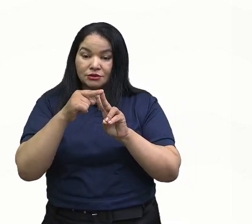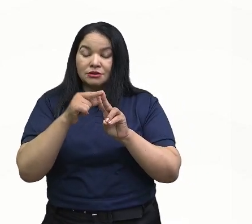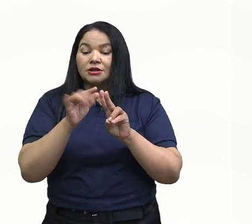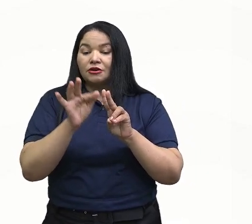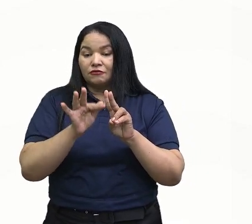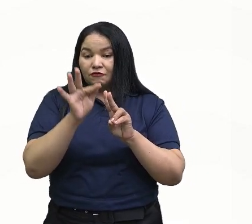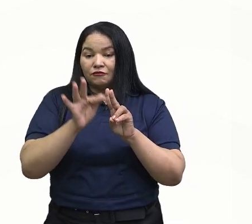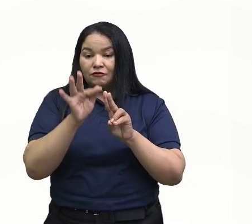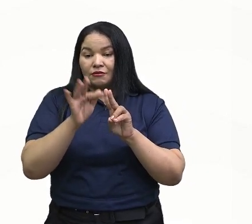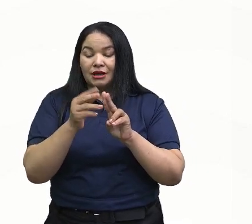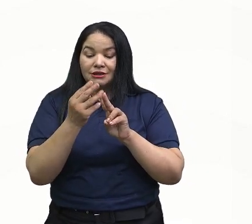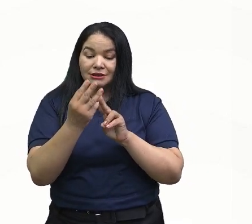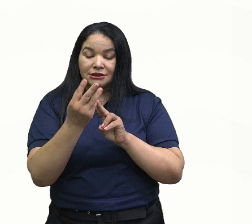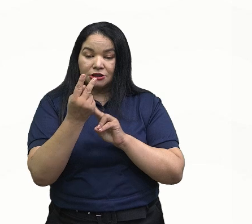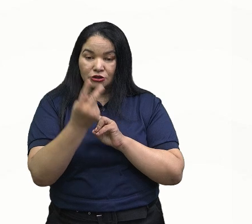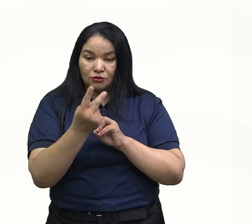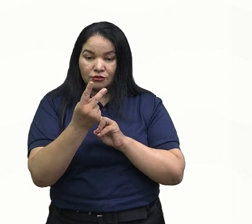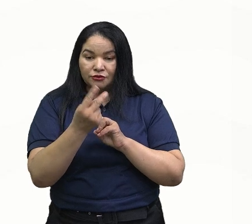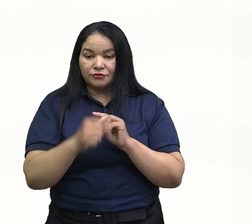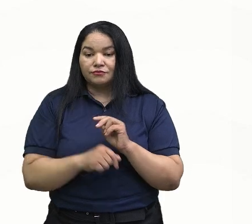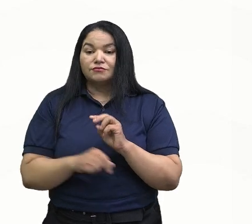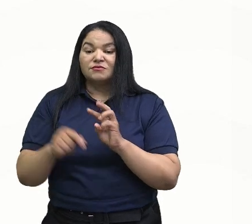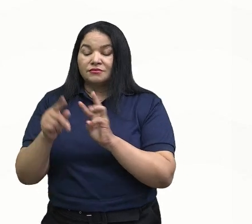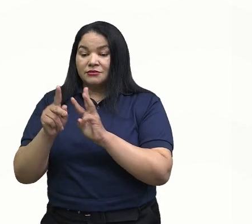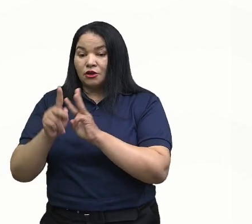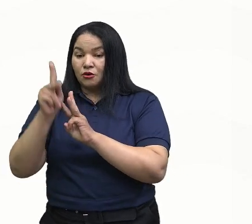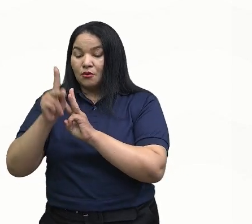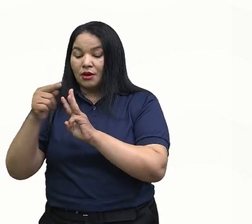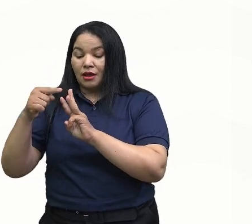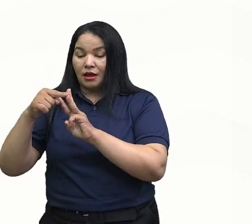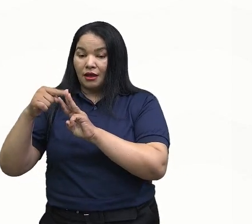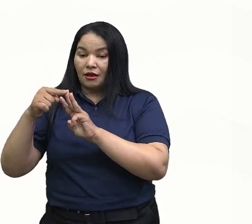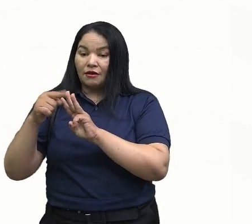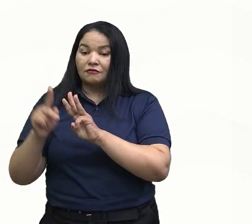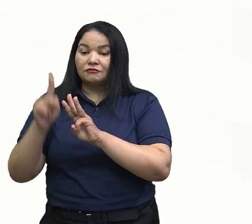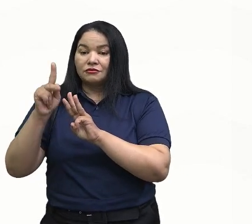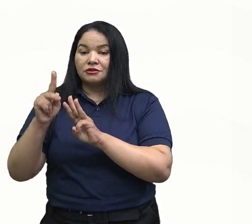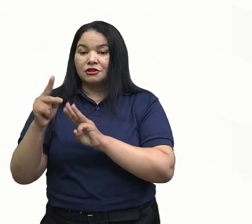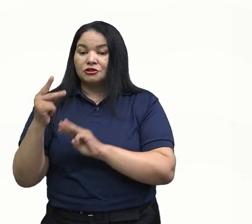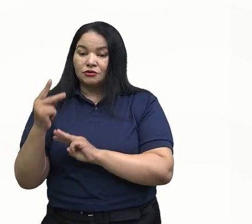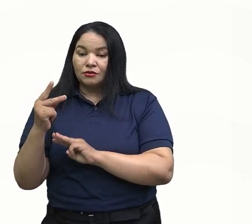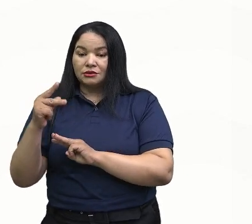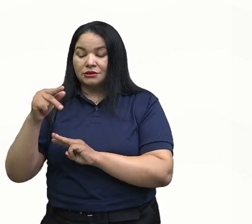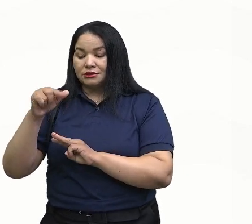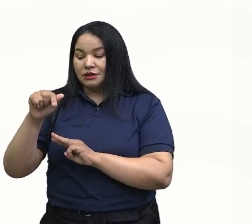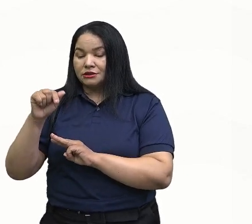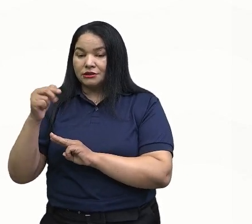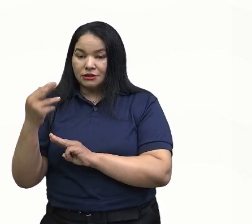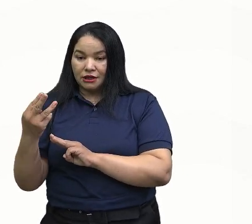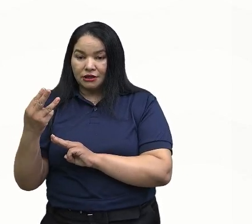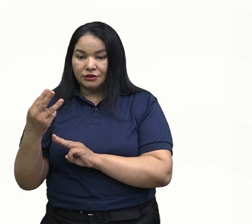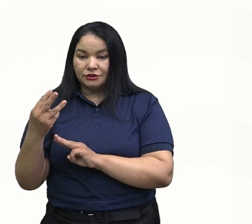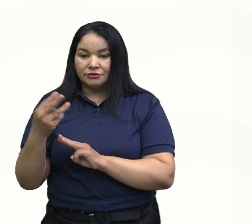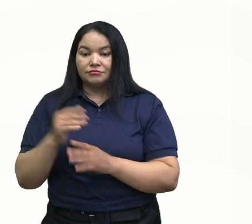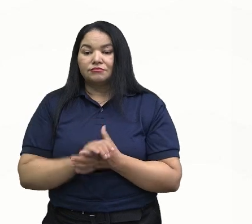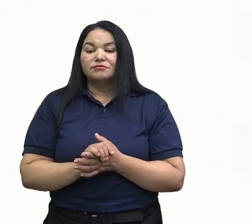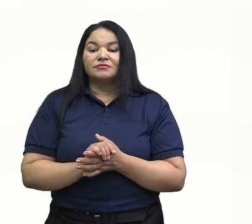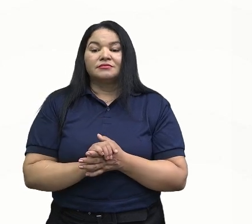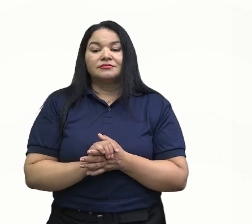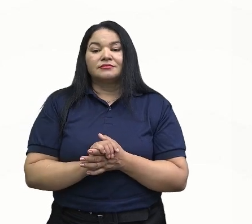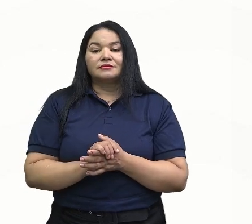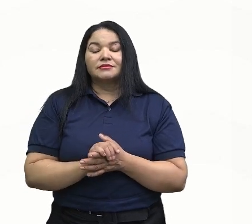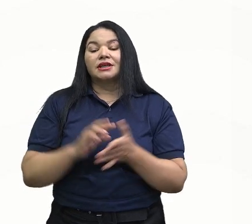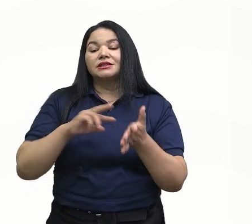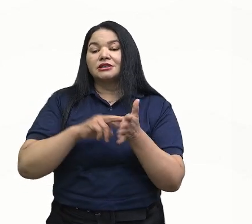gente vai olhar o Kelvin, ele é 273. Então, significa que eu